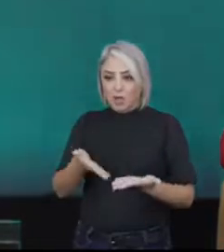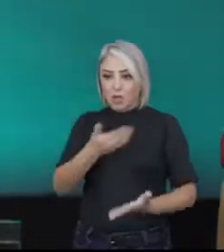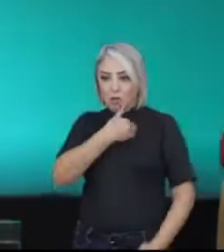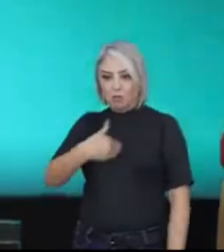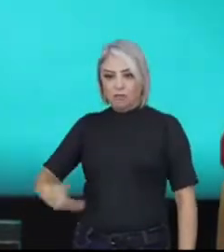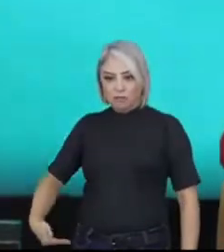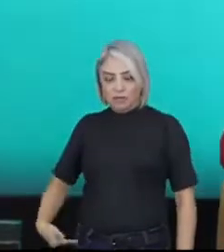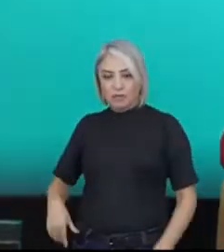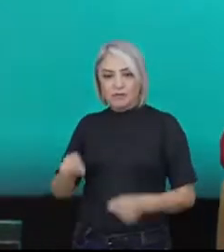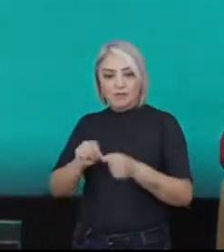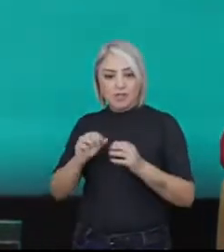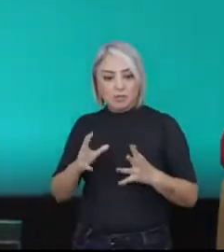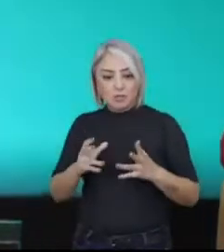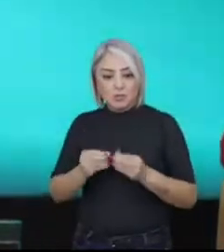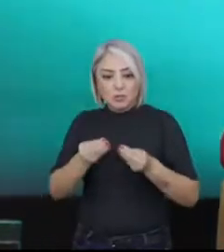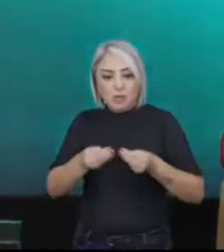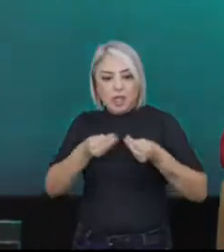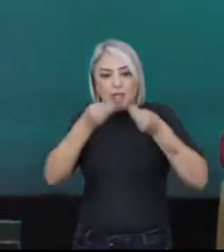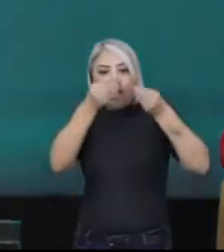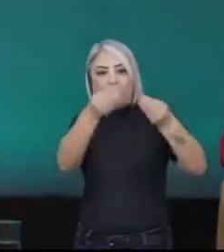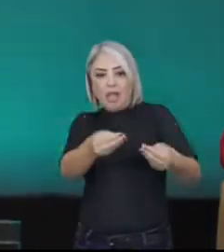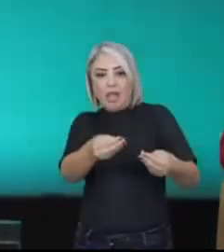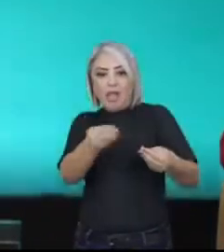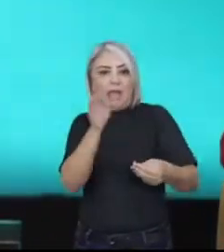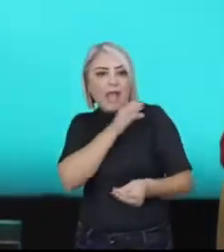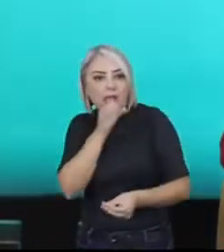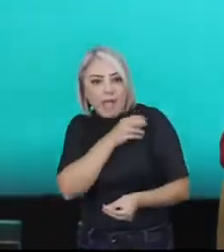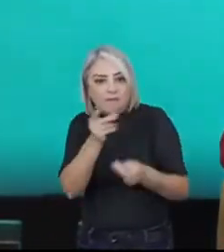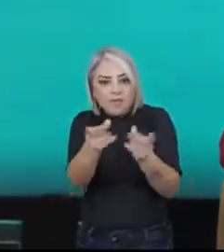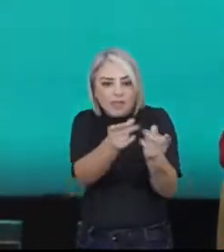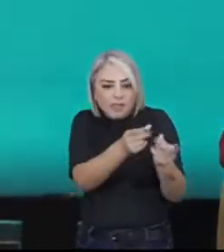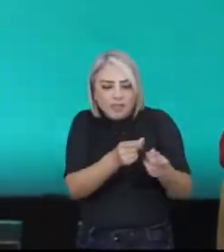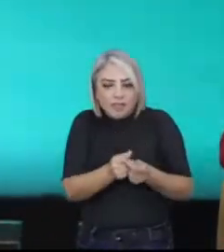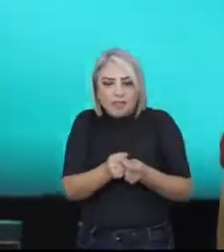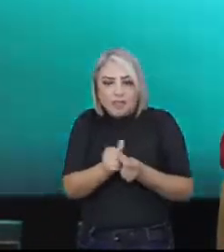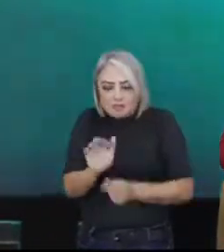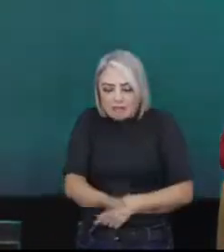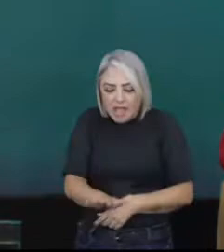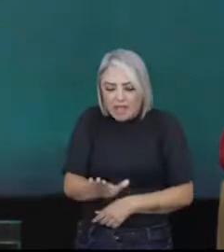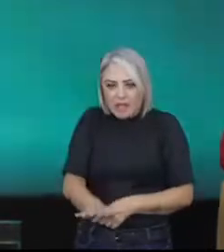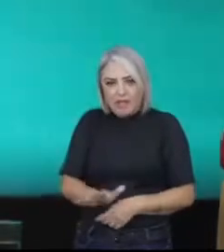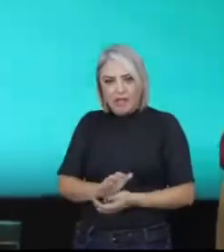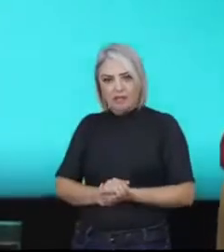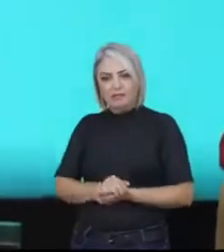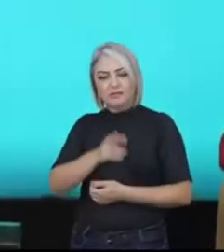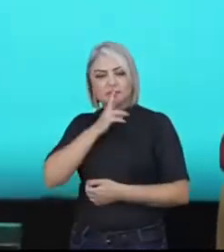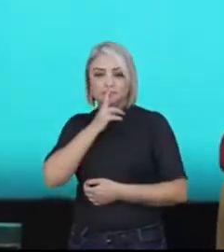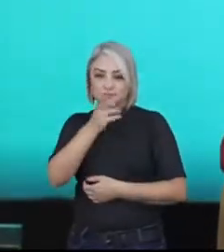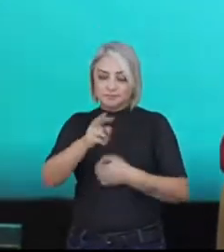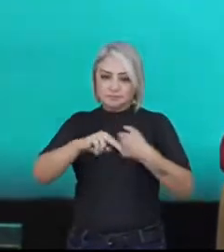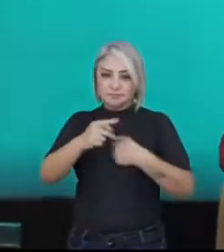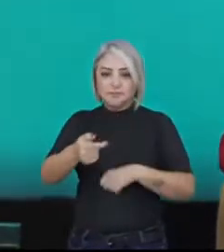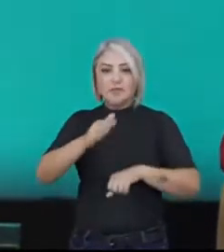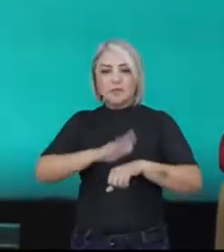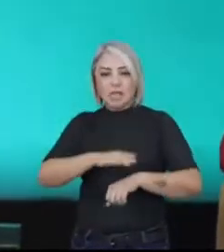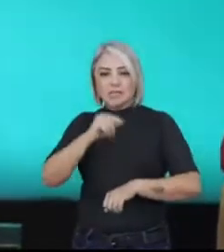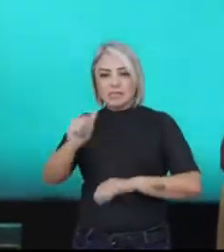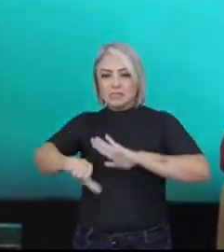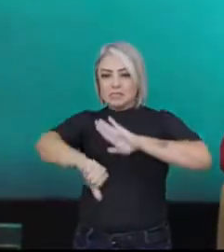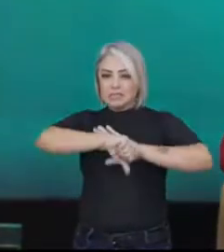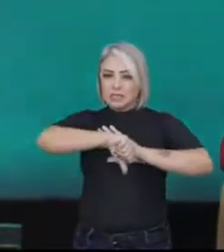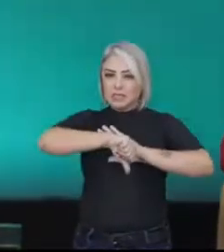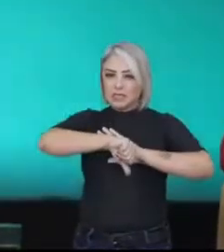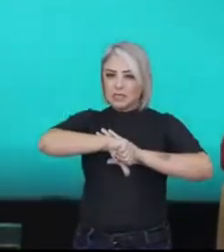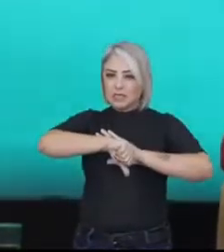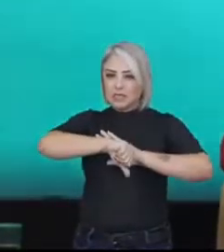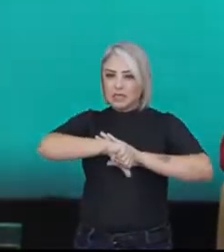para entregá-la a toque de caixa e a preço de banana. O resultado de mais esse crime de lesa pátria